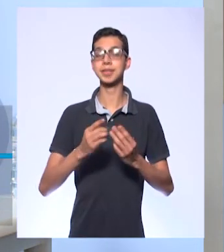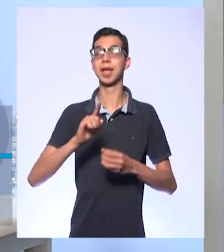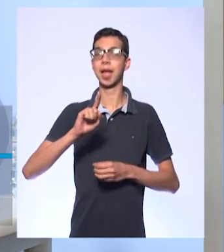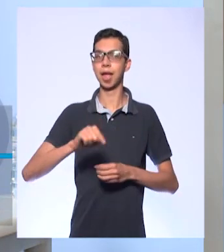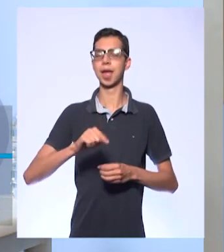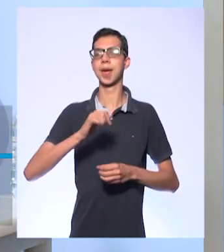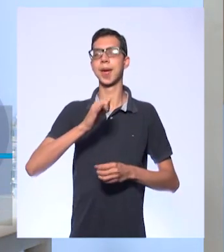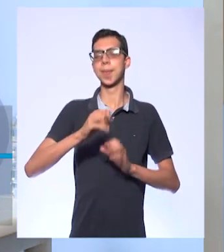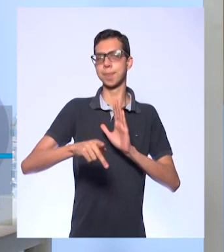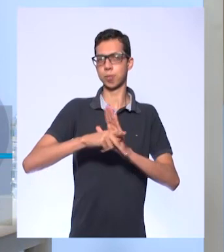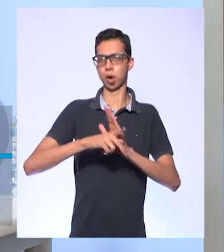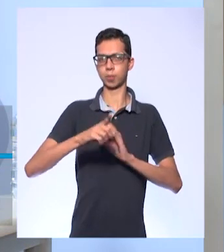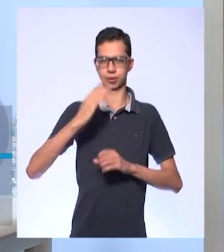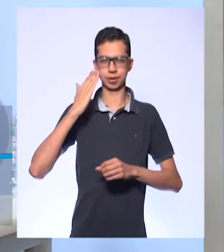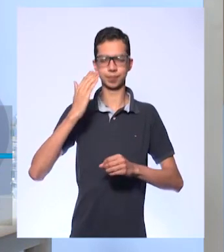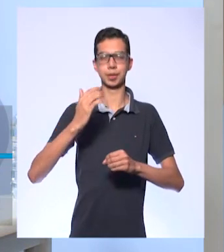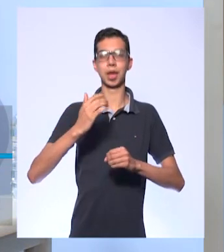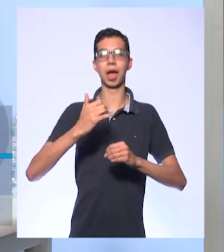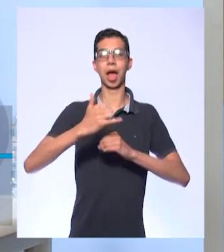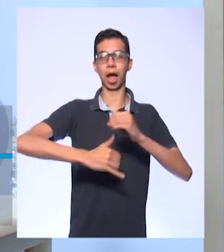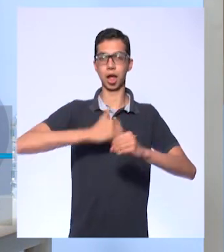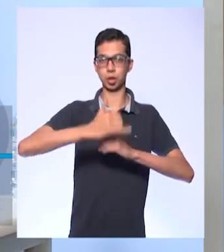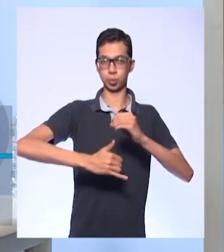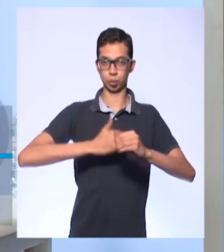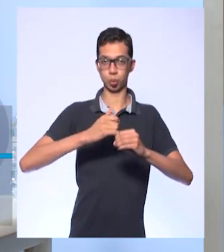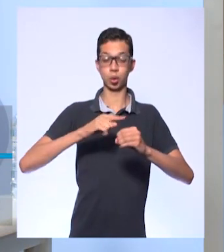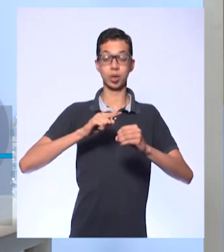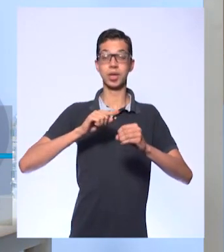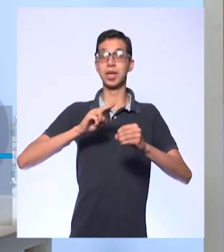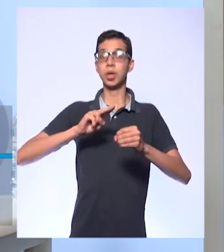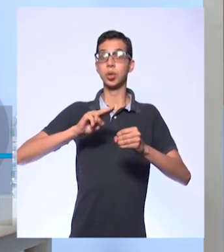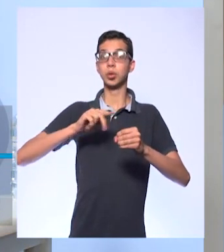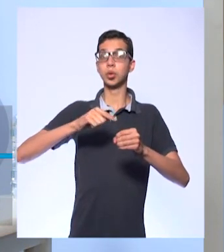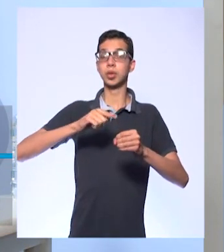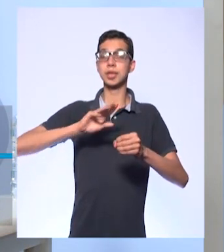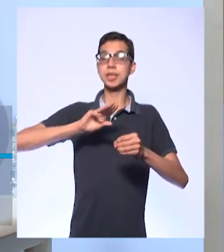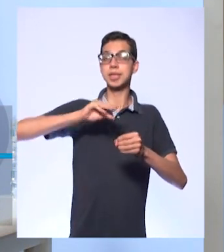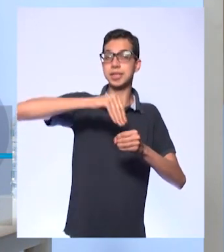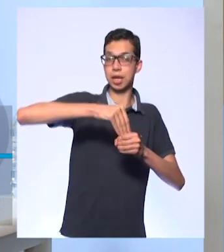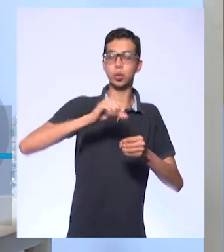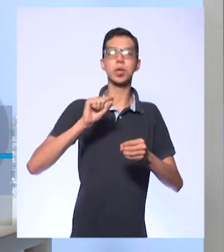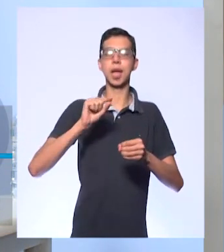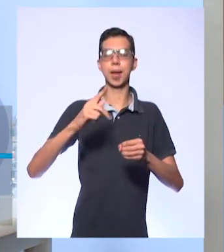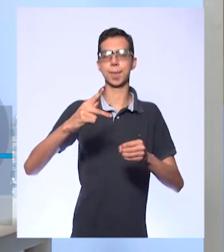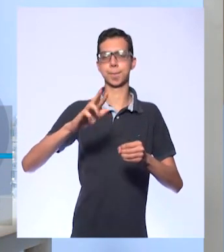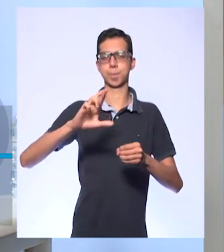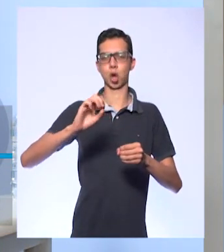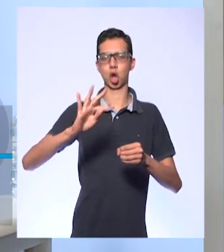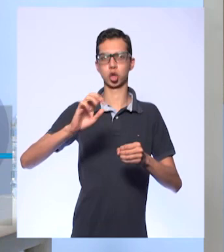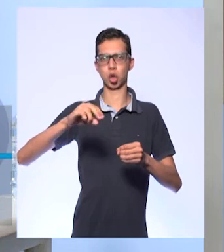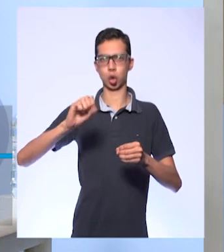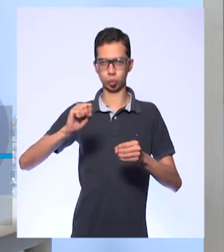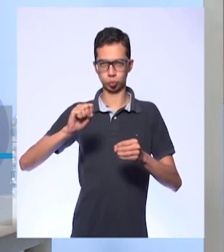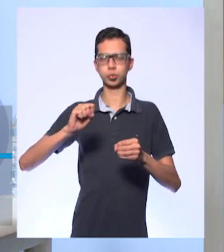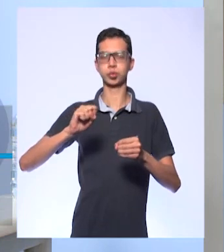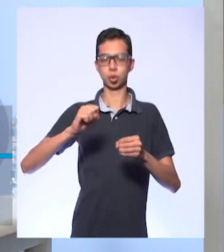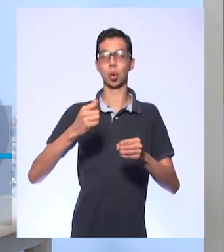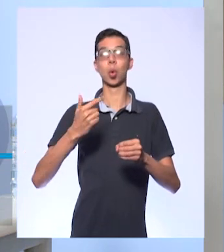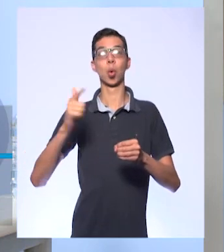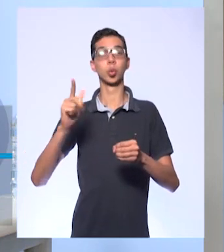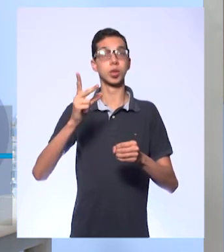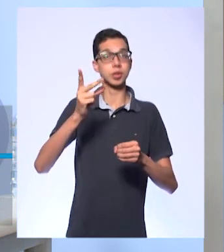perfeito? Quem está no núcleo do átomo são os prótons e os nêutrons. Lembrando que os prótons